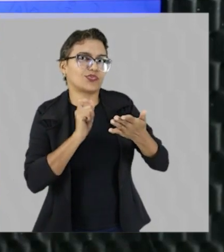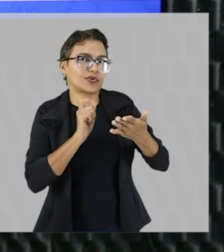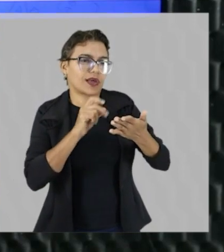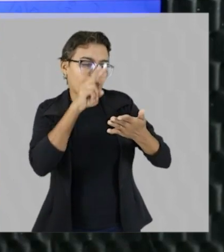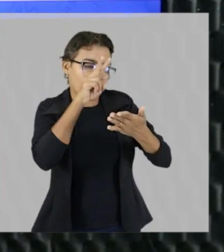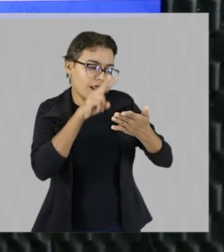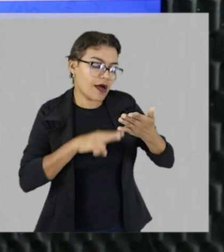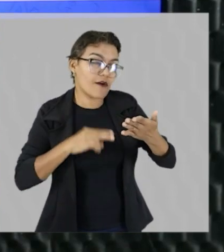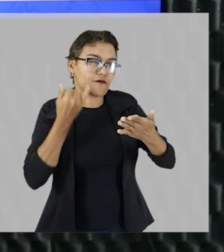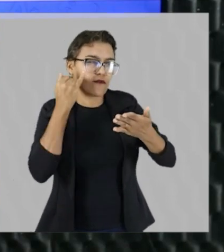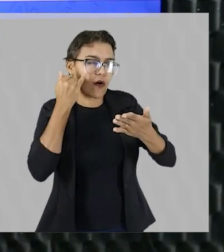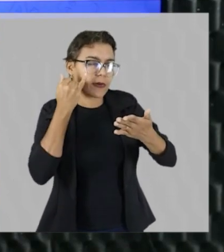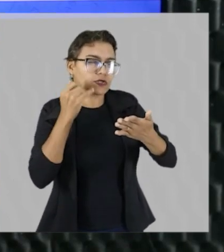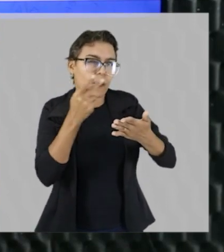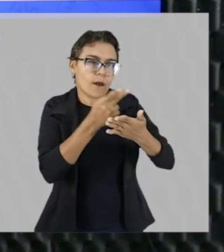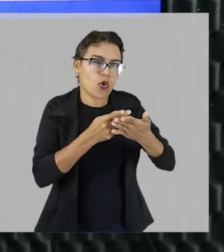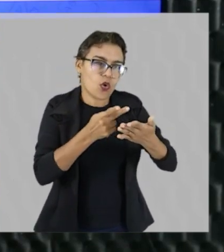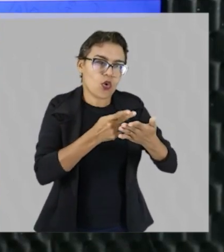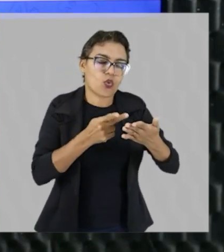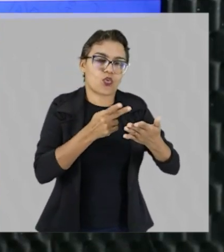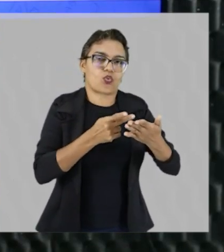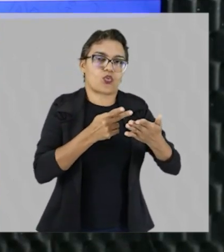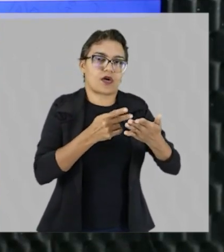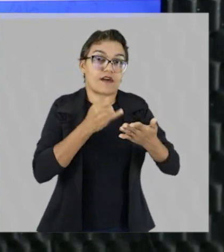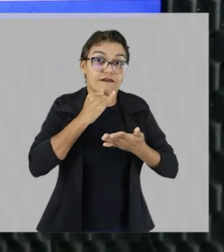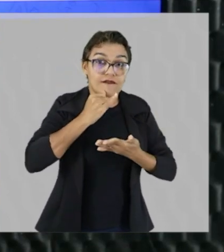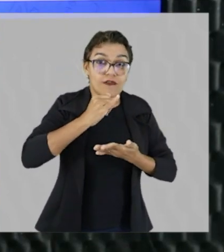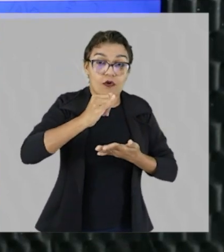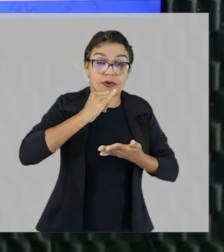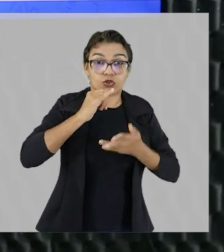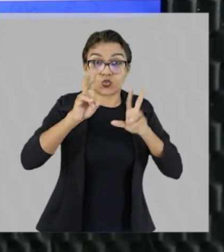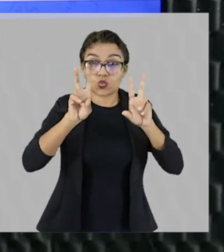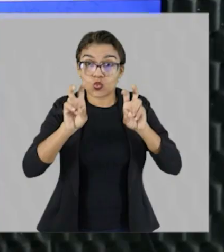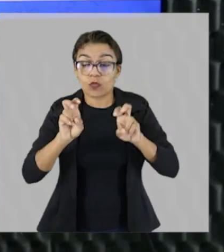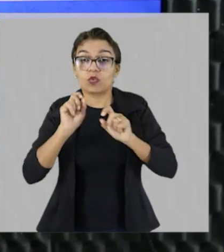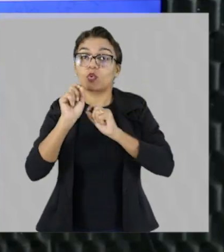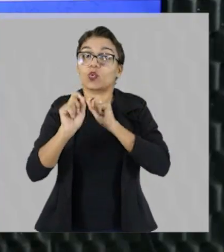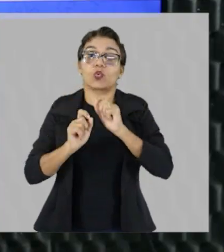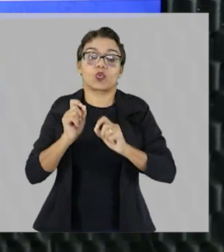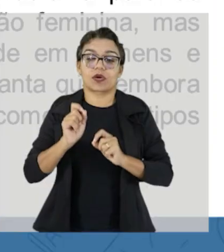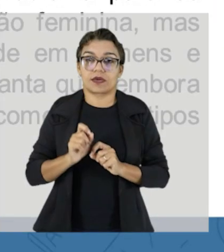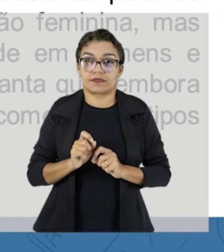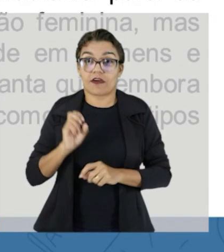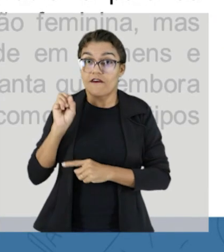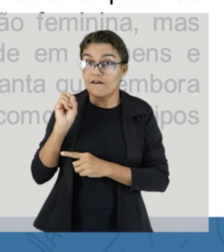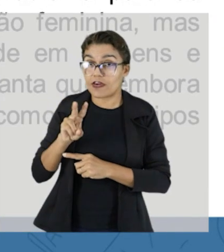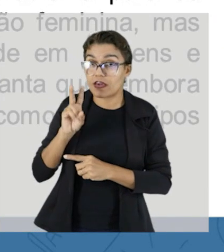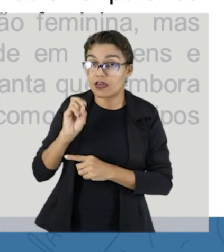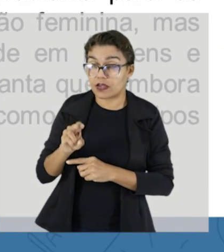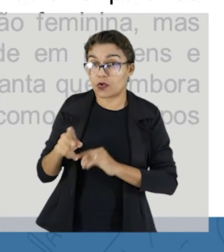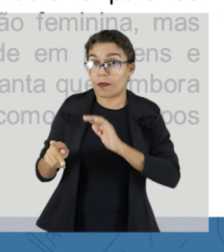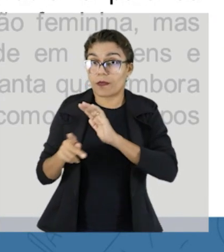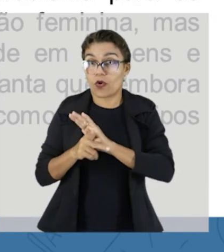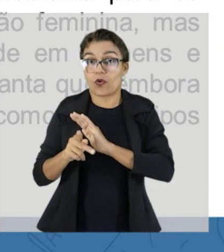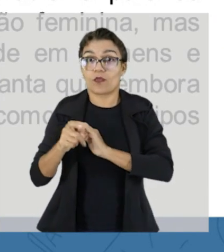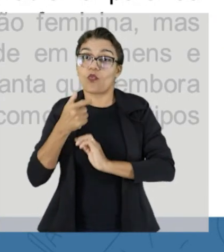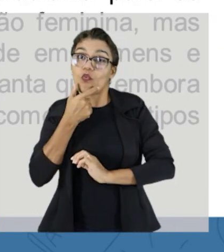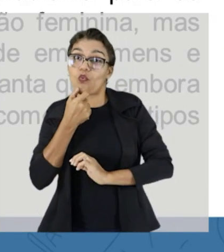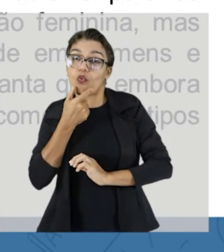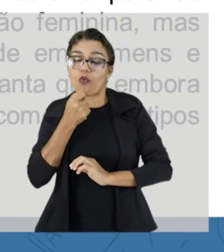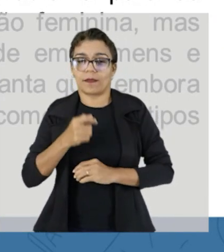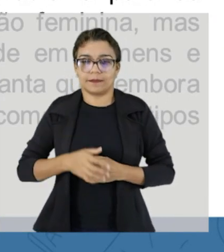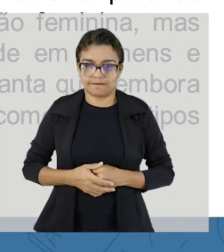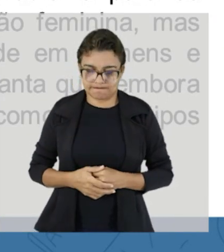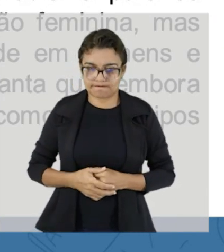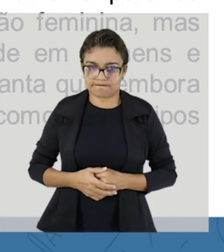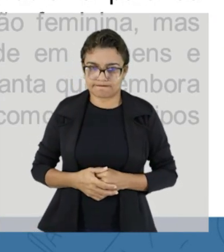a autora está passando para os leitores a respeito desse vírus nos homens, tá? Então,